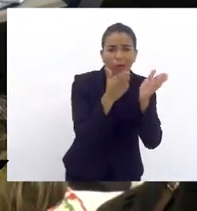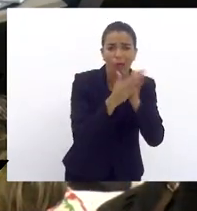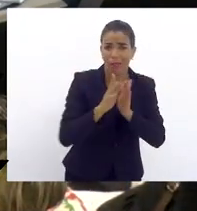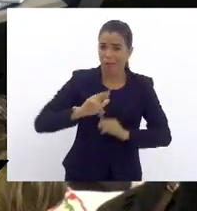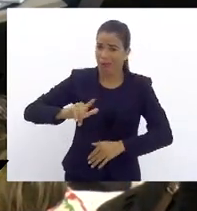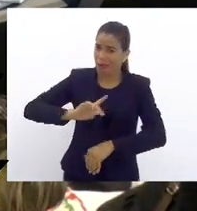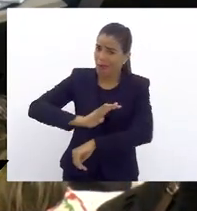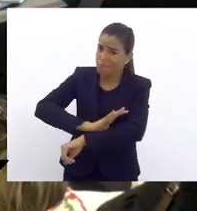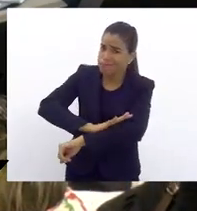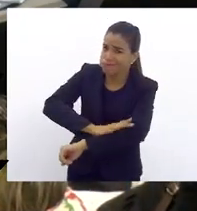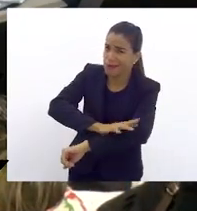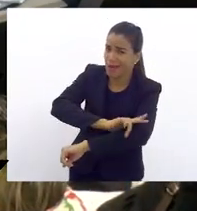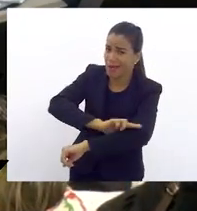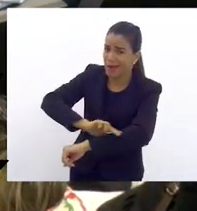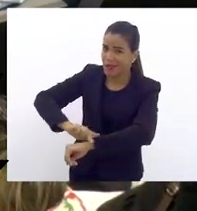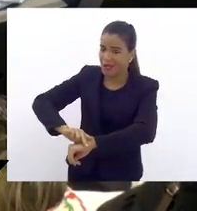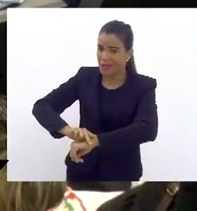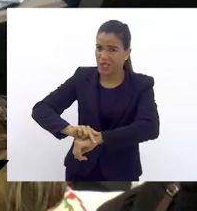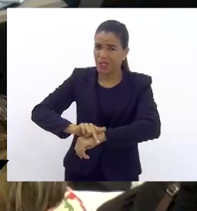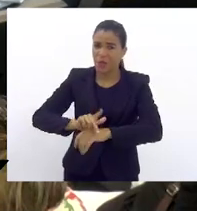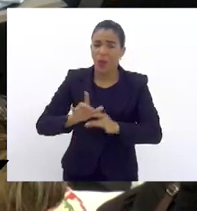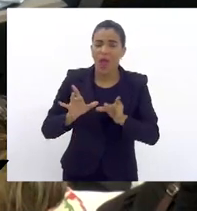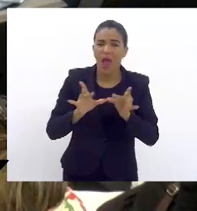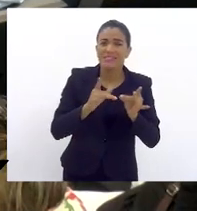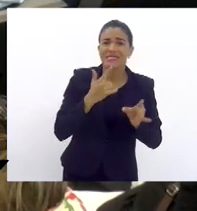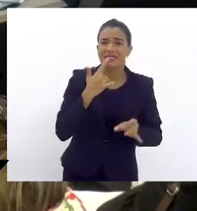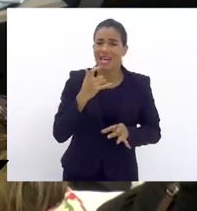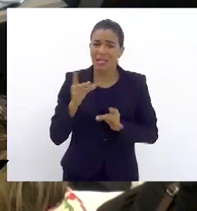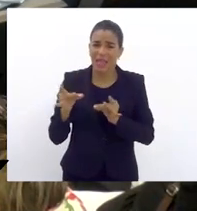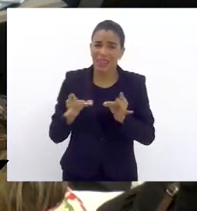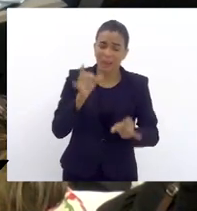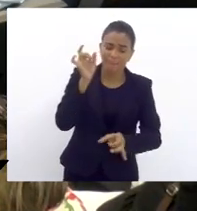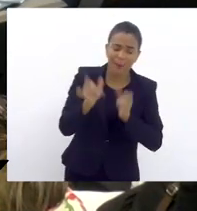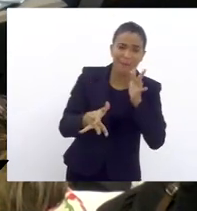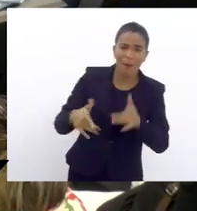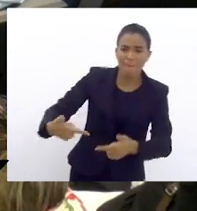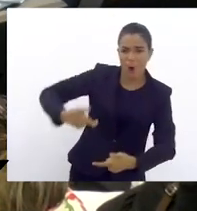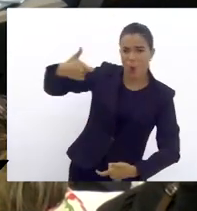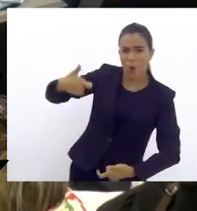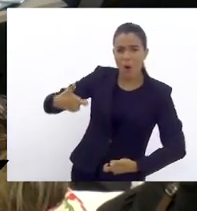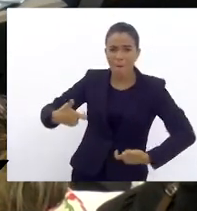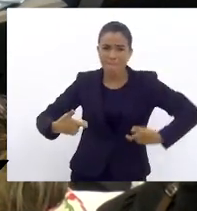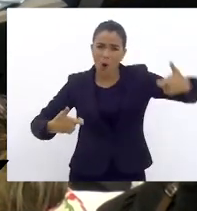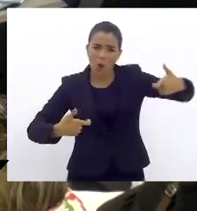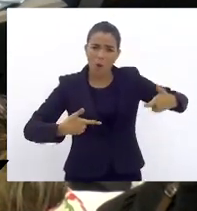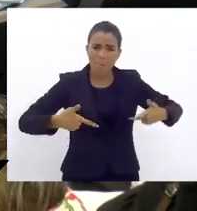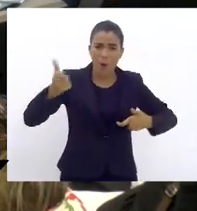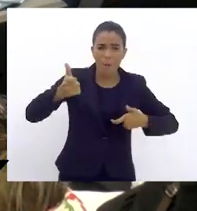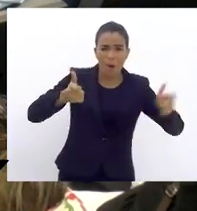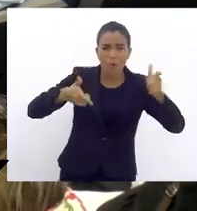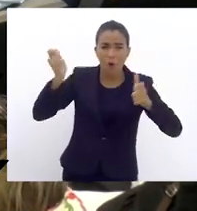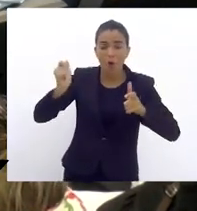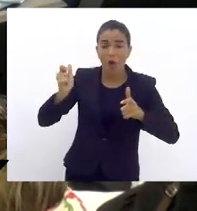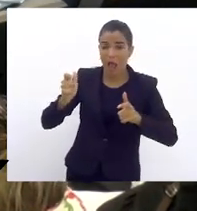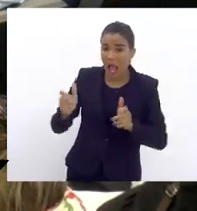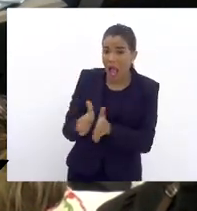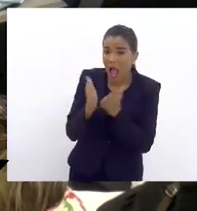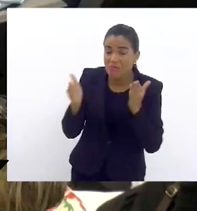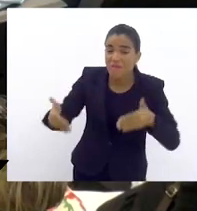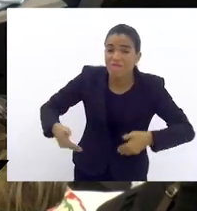racismo não coagulava sangue periférico no asfalto a miséria não se alojava